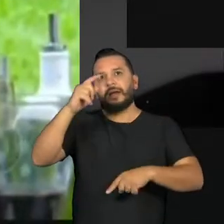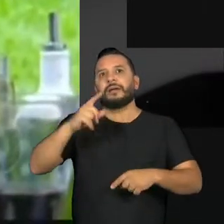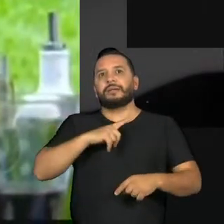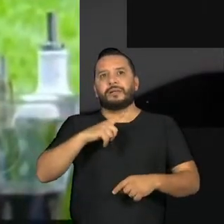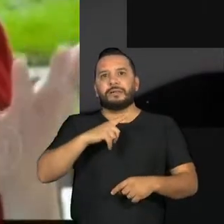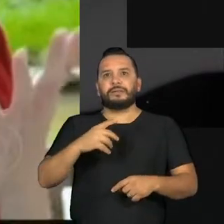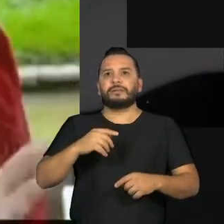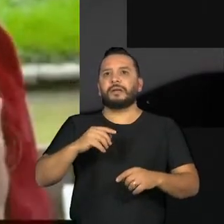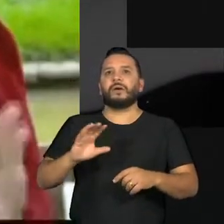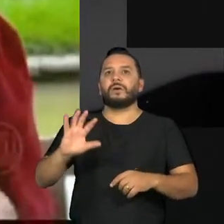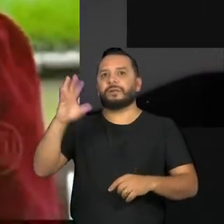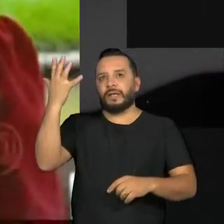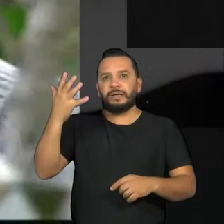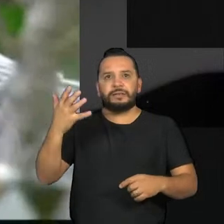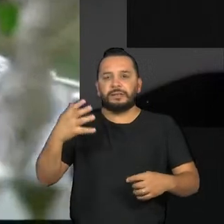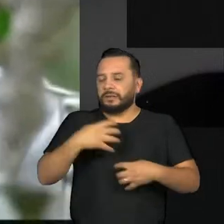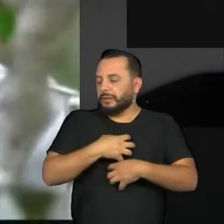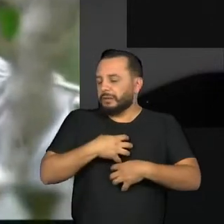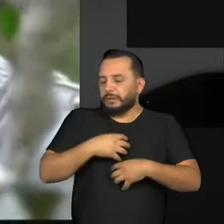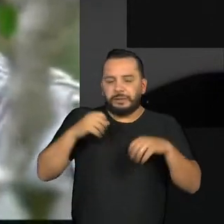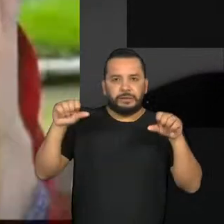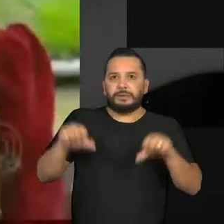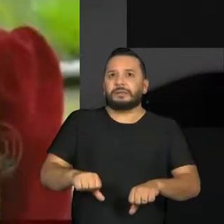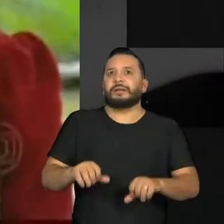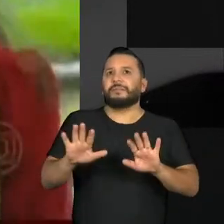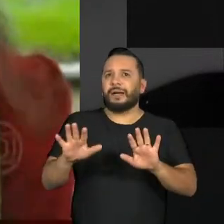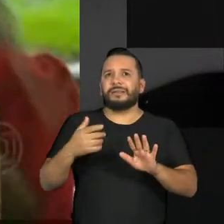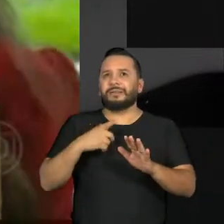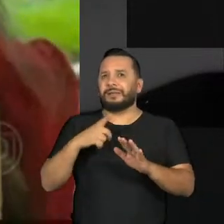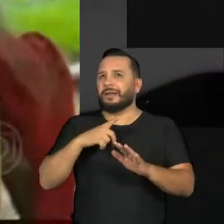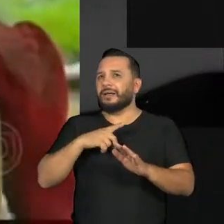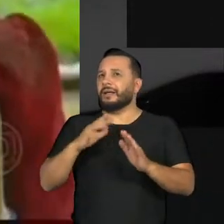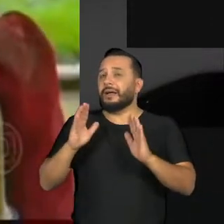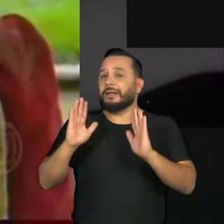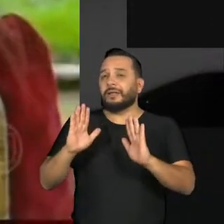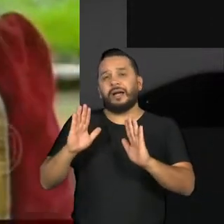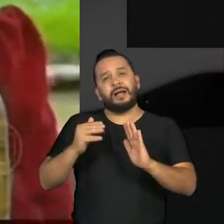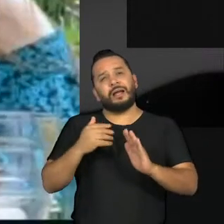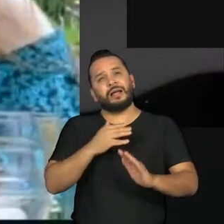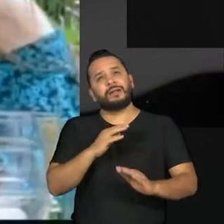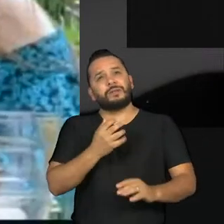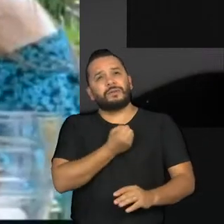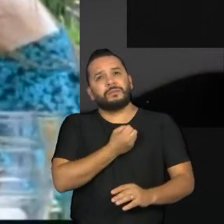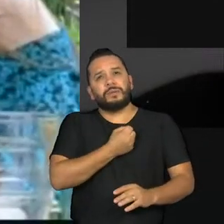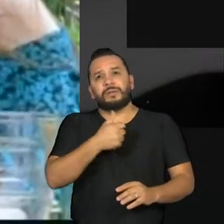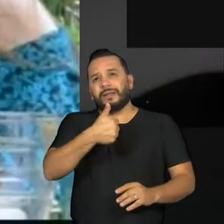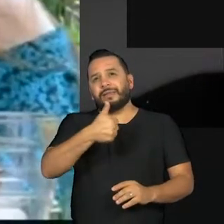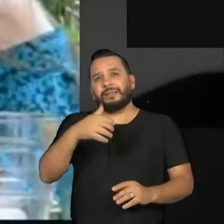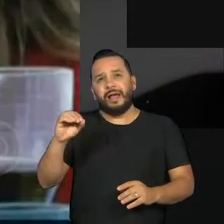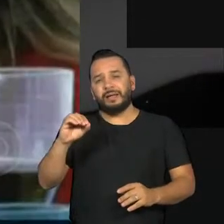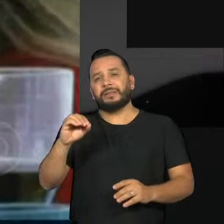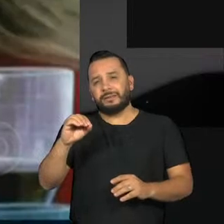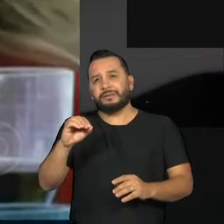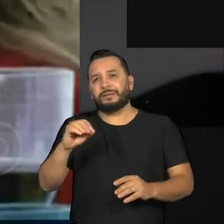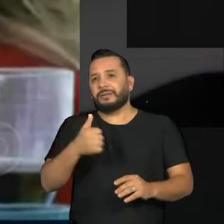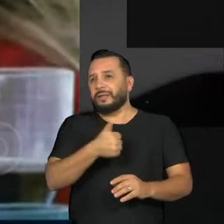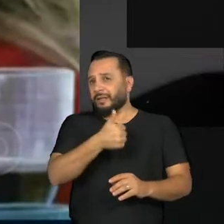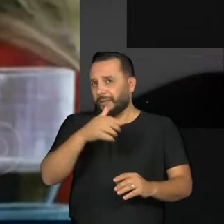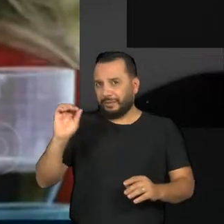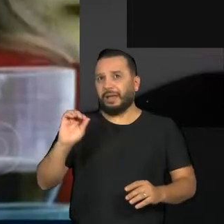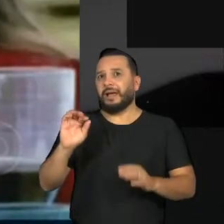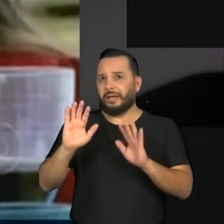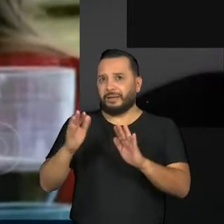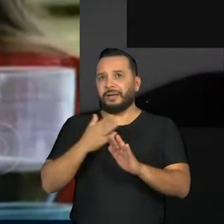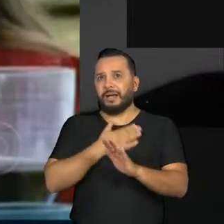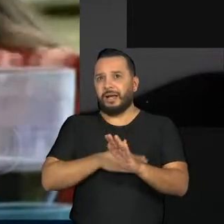fria. É a Casa 10. A Casa 10, que corresponde ao governo, aos governantes, está em Escorpião no